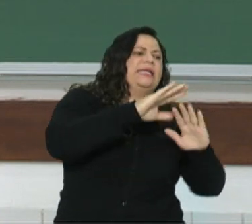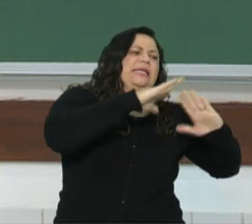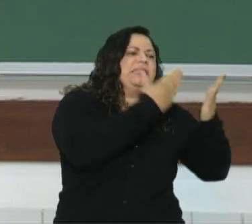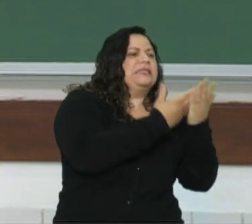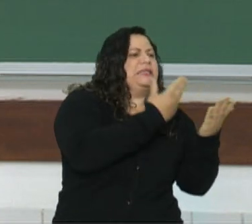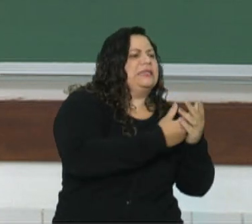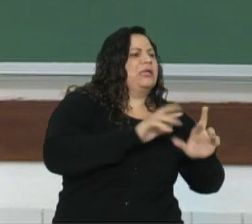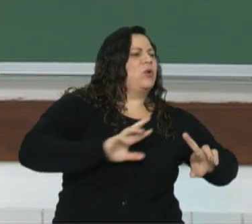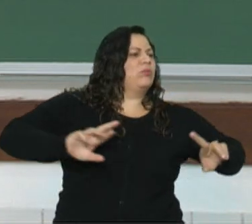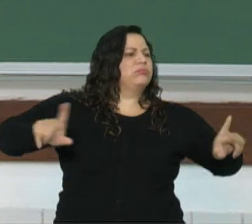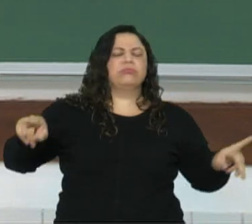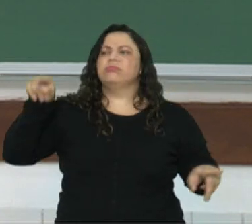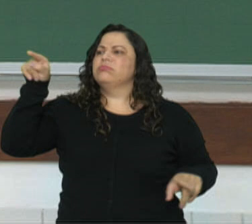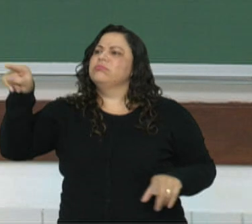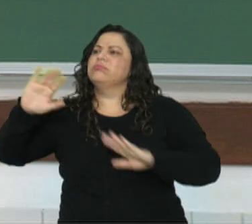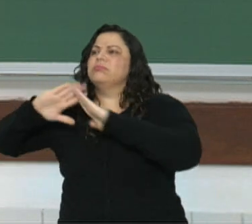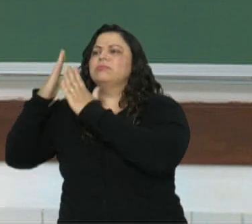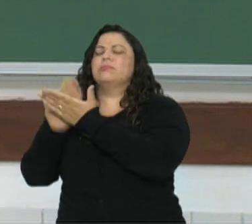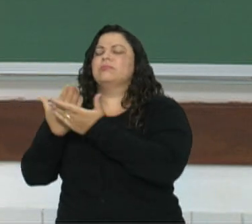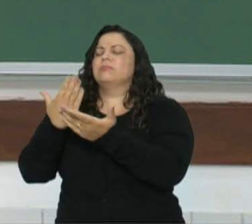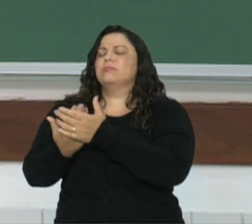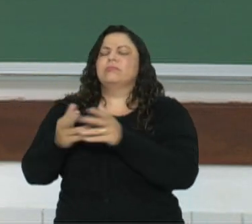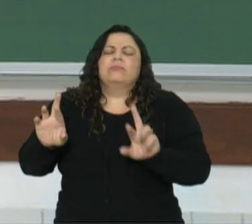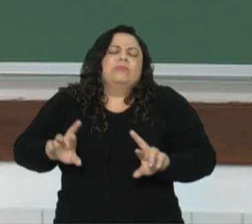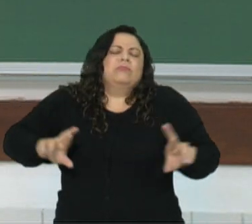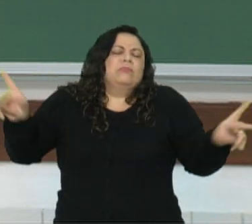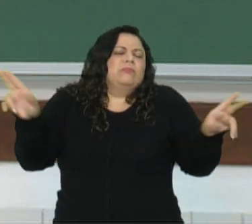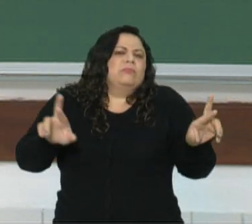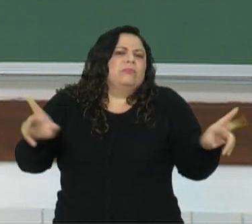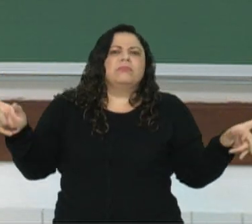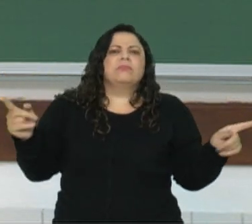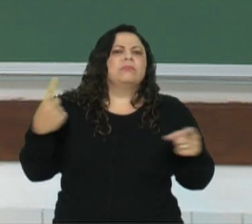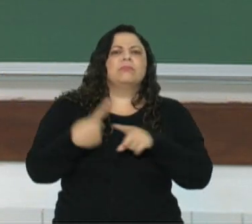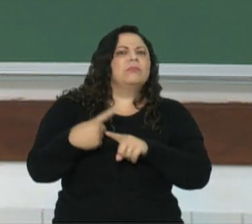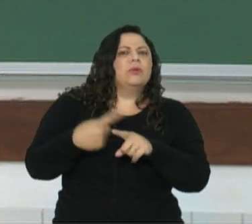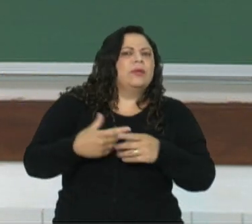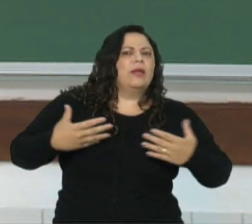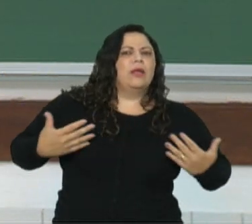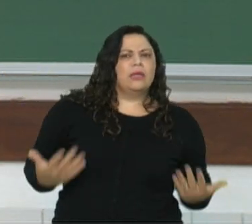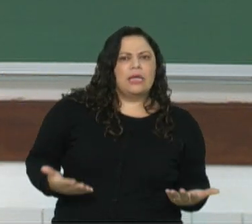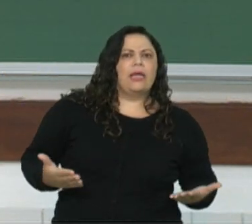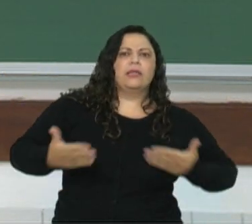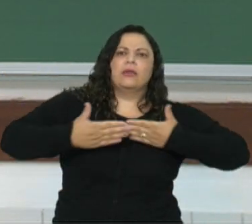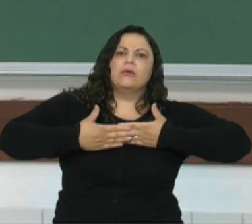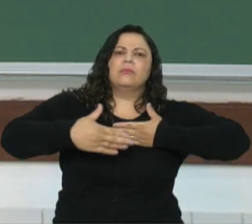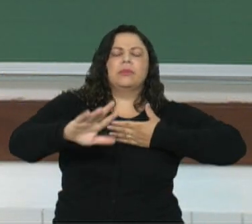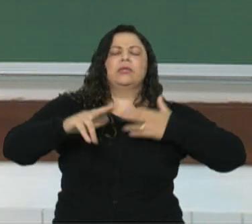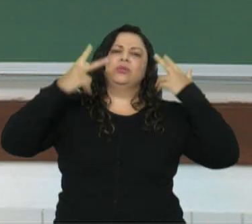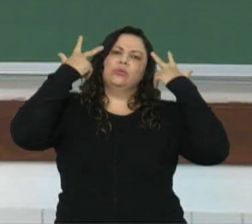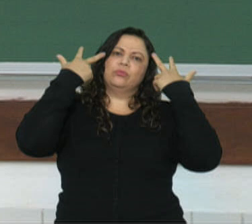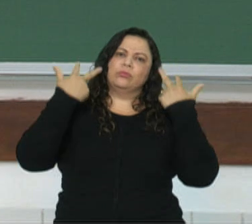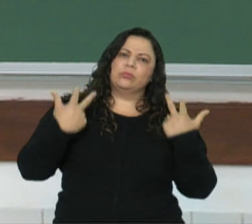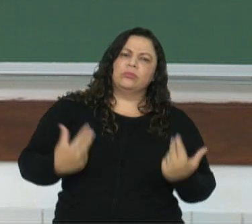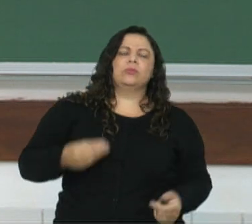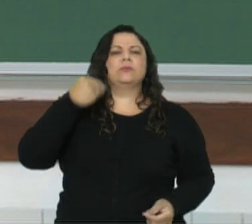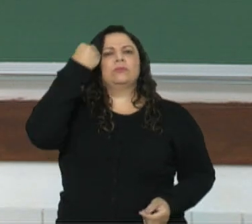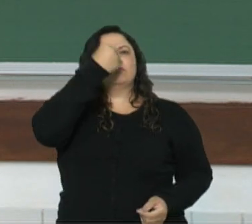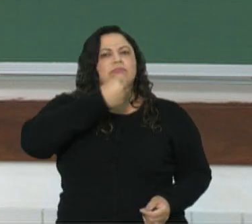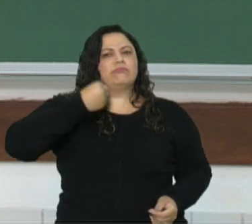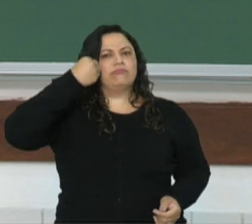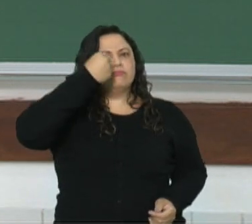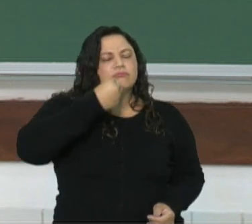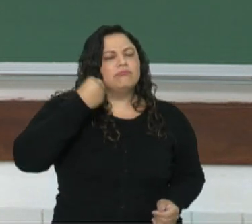e naquela outra escola é assado? Então, tudo isso é partir da natureza, é partir da